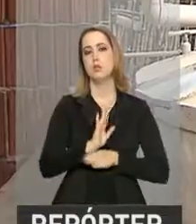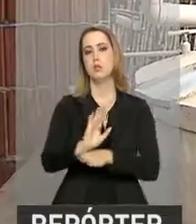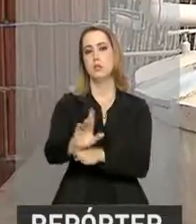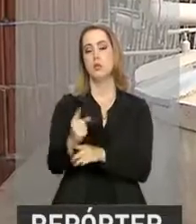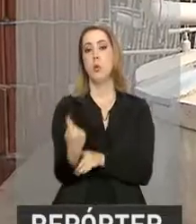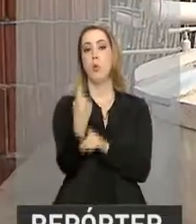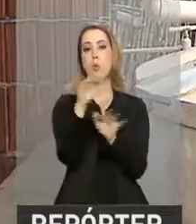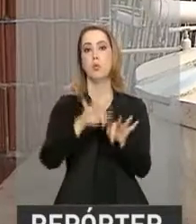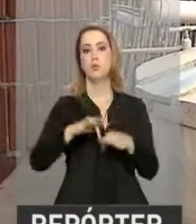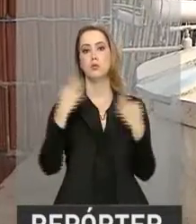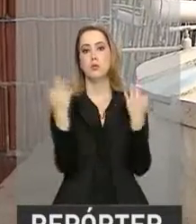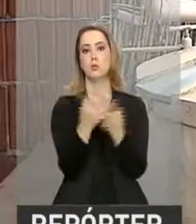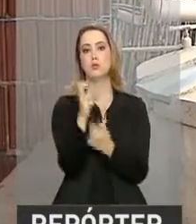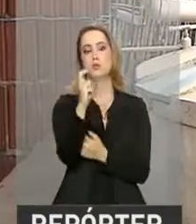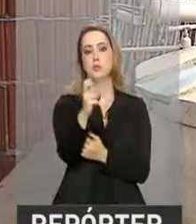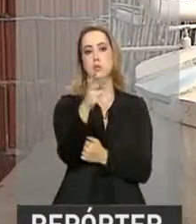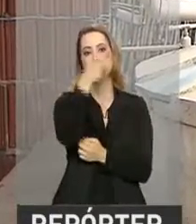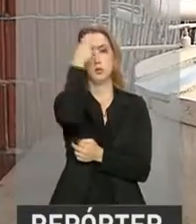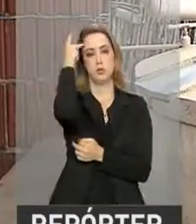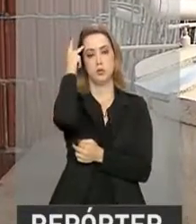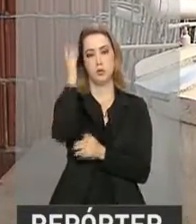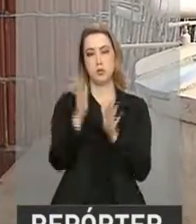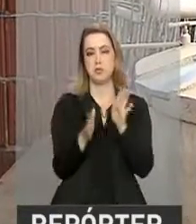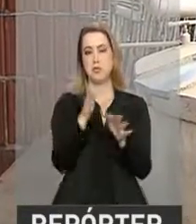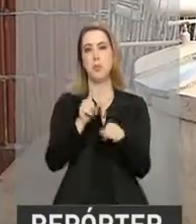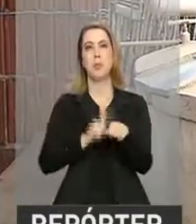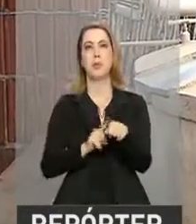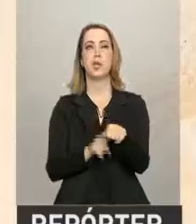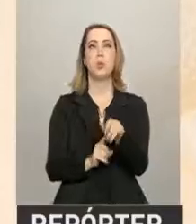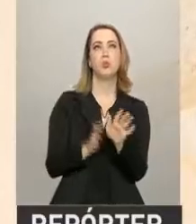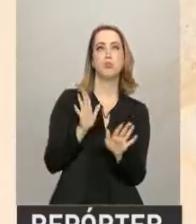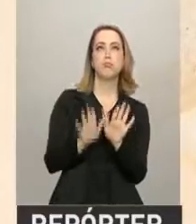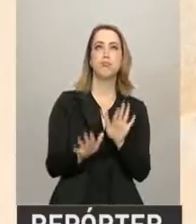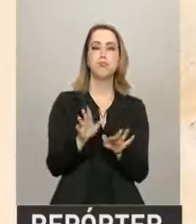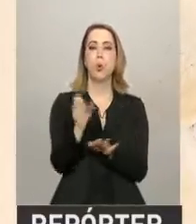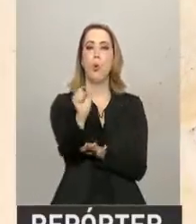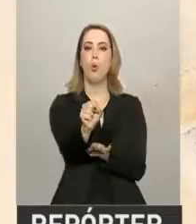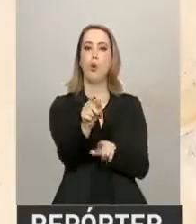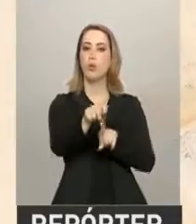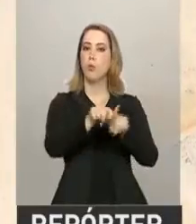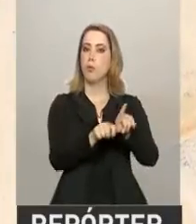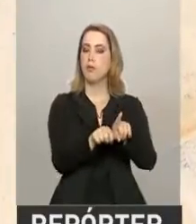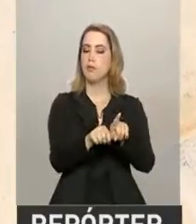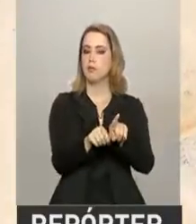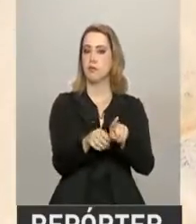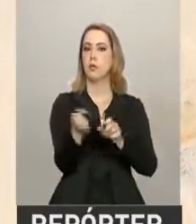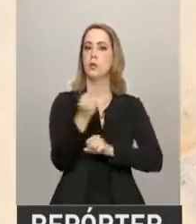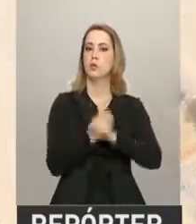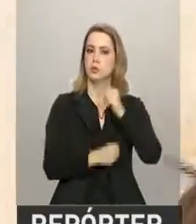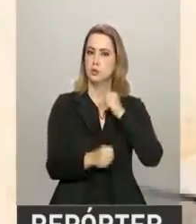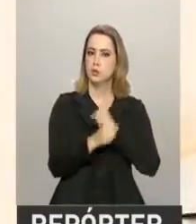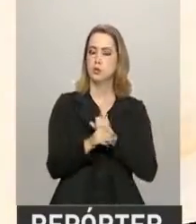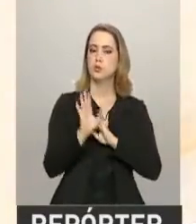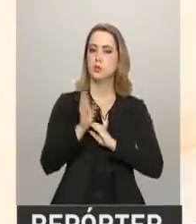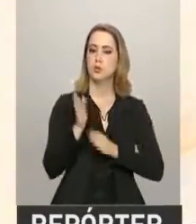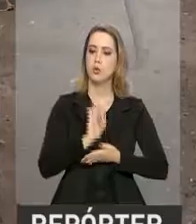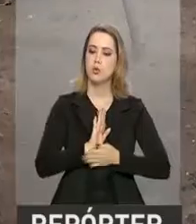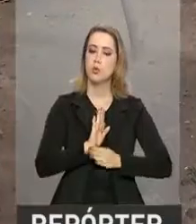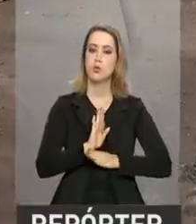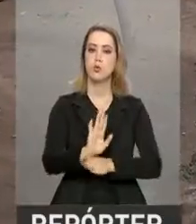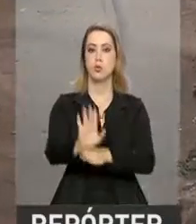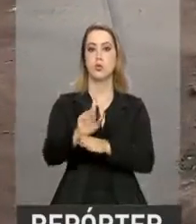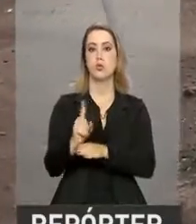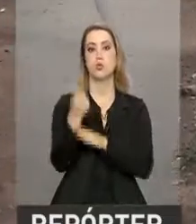uma família de até 5 pessoas em um período de 8 meses. Nos últimos anos, o programa Cisternas beneficiou quase 1 milhão